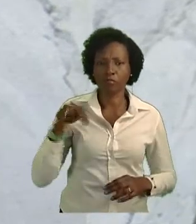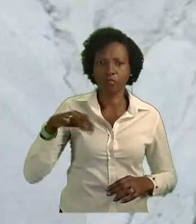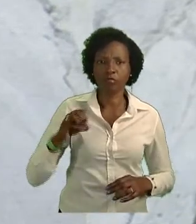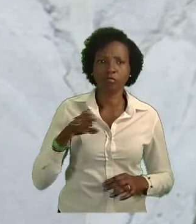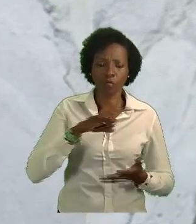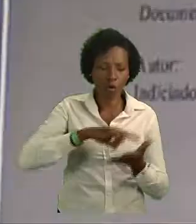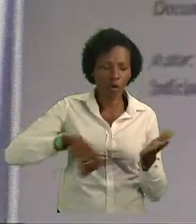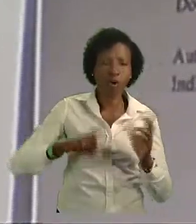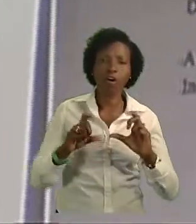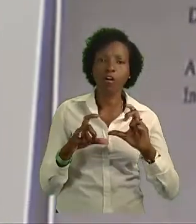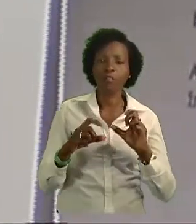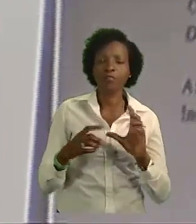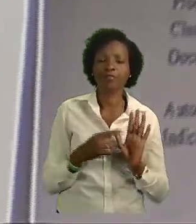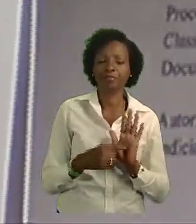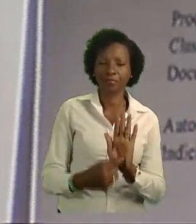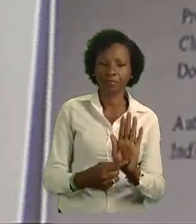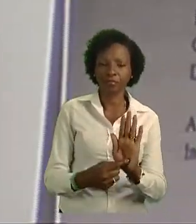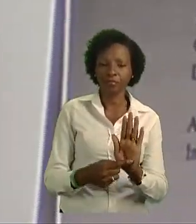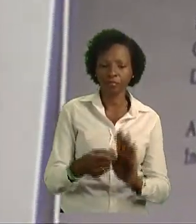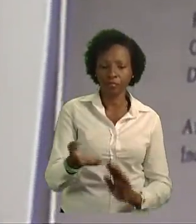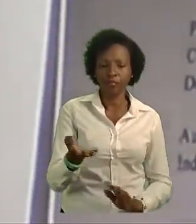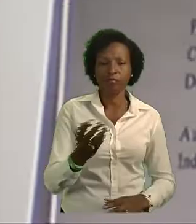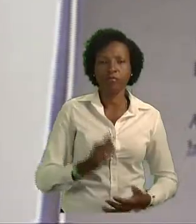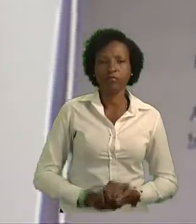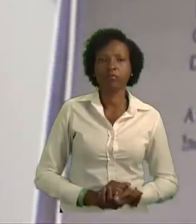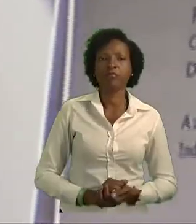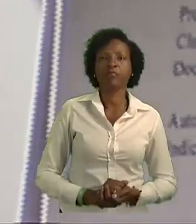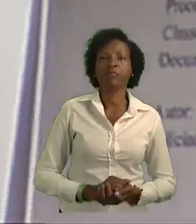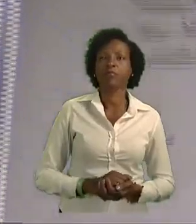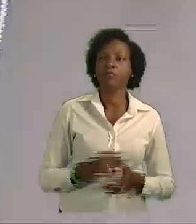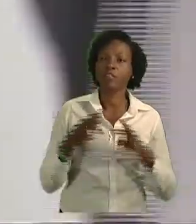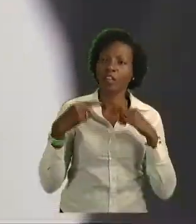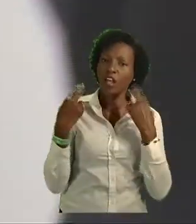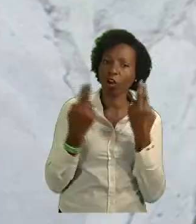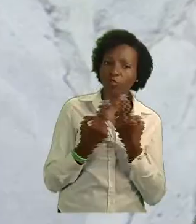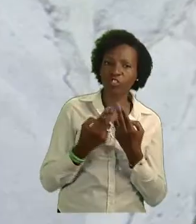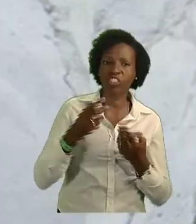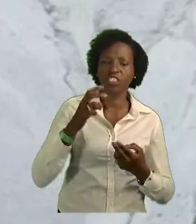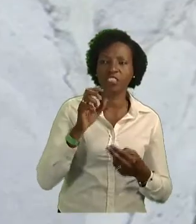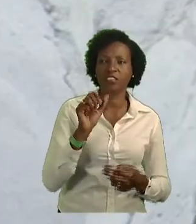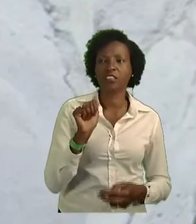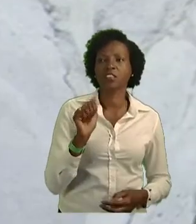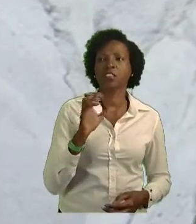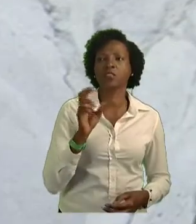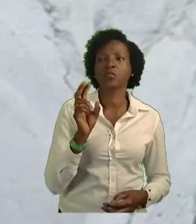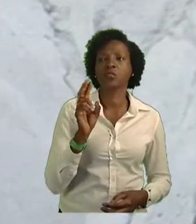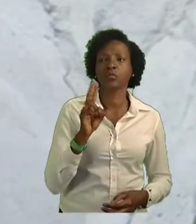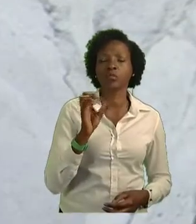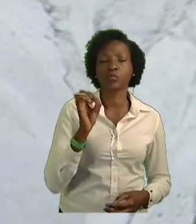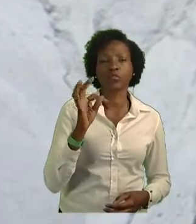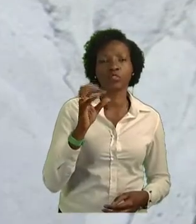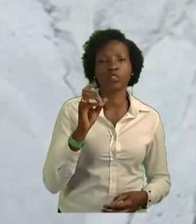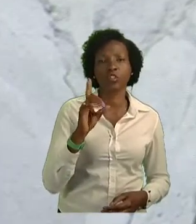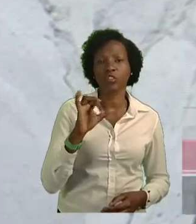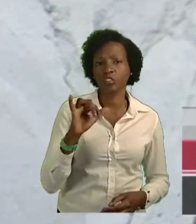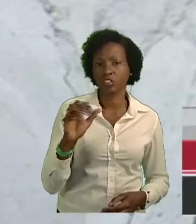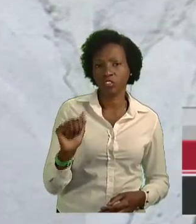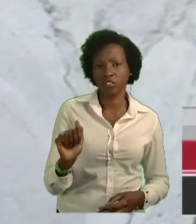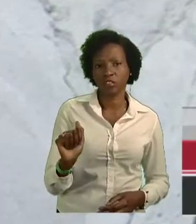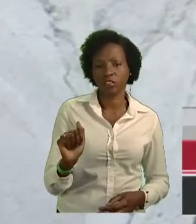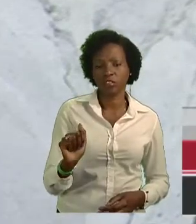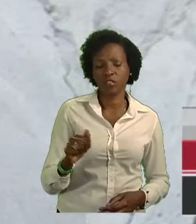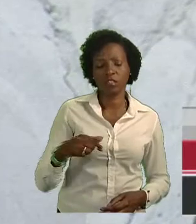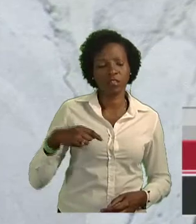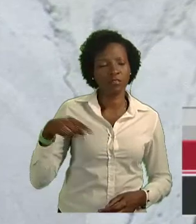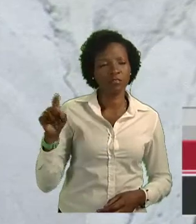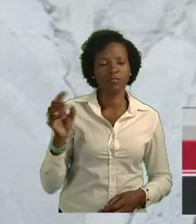dá dá dá dá dá dá audiência de custódia tá ele no dia seguinte foi encaminhado ao tribunal da